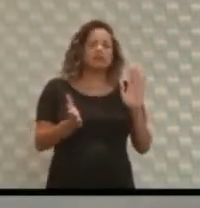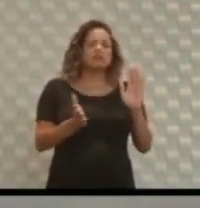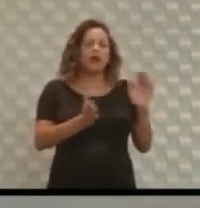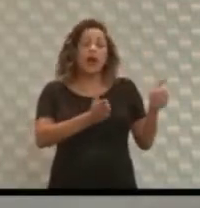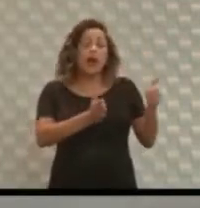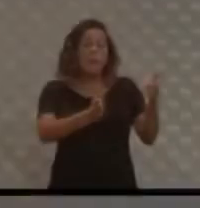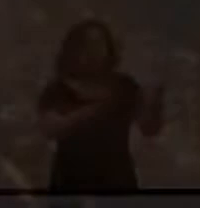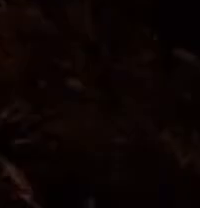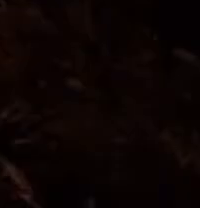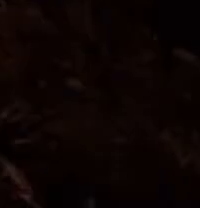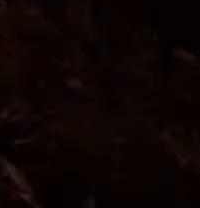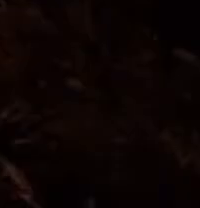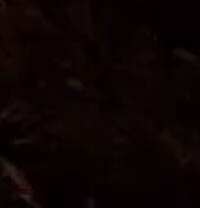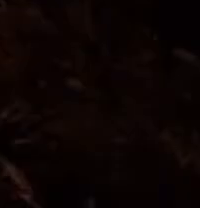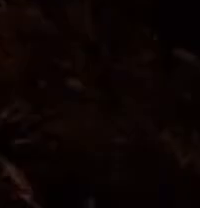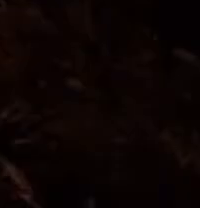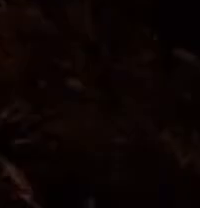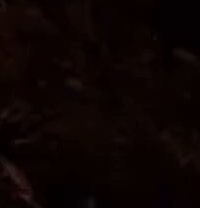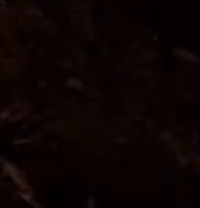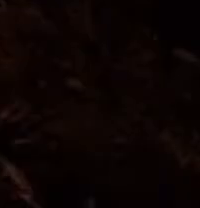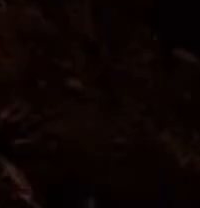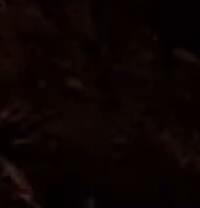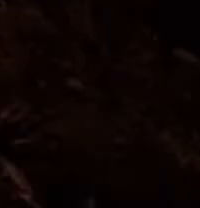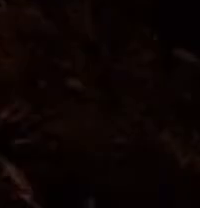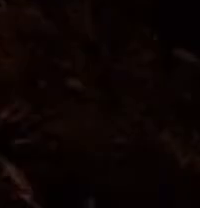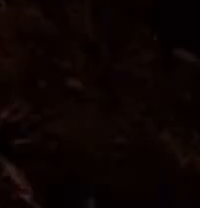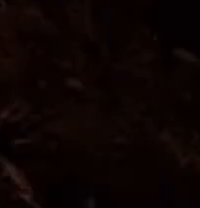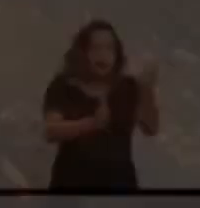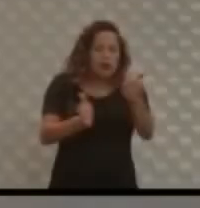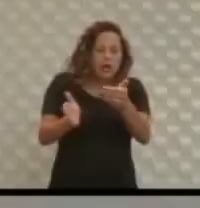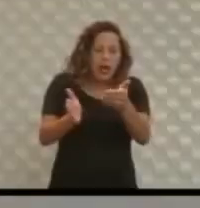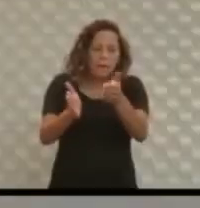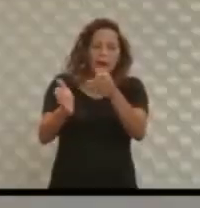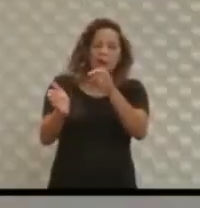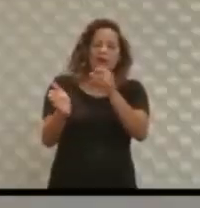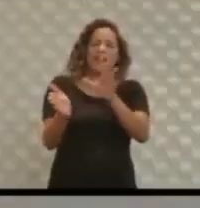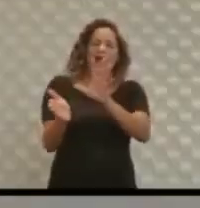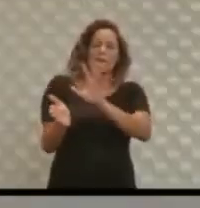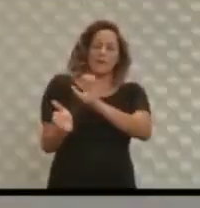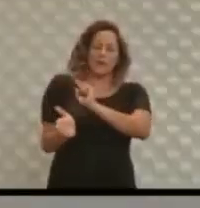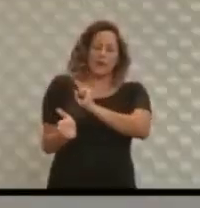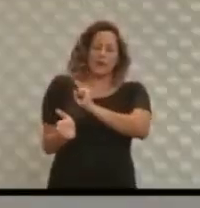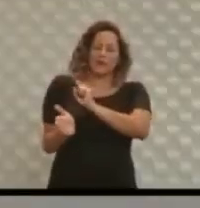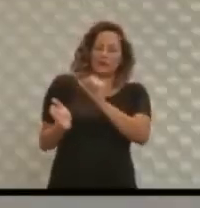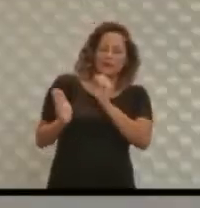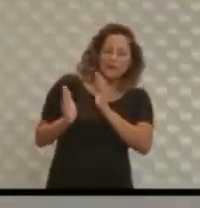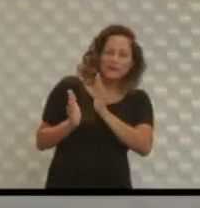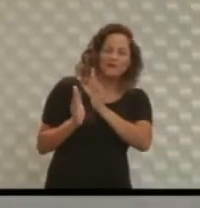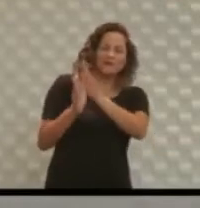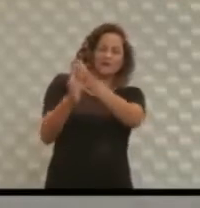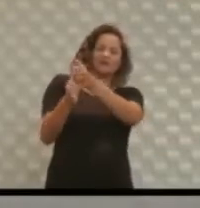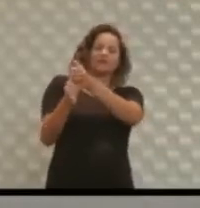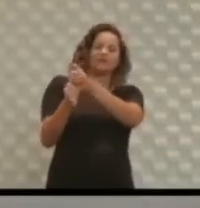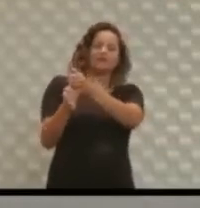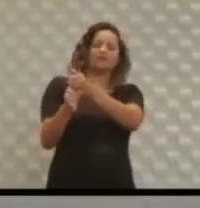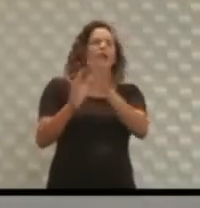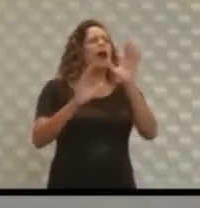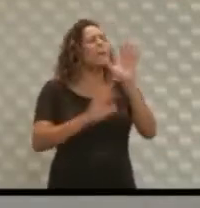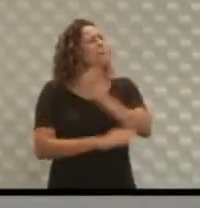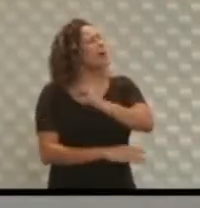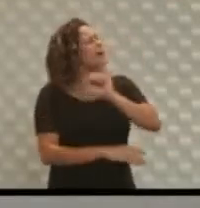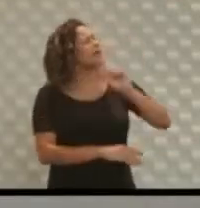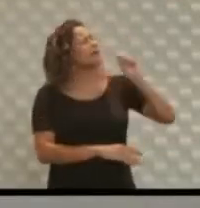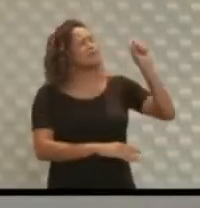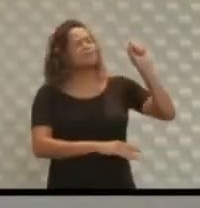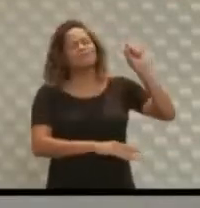ainda mais excelente é por amor. Ame a Deus acima de todas as coisas, obedeça-lhe os